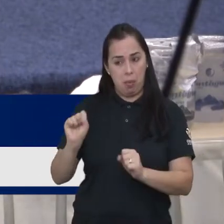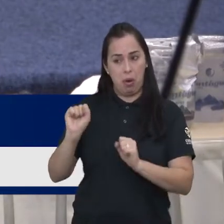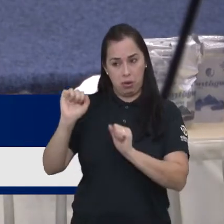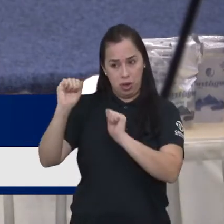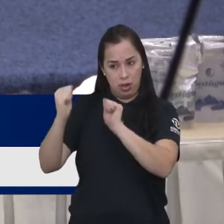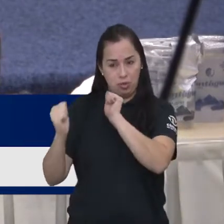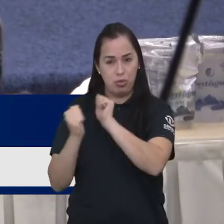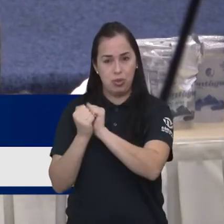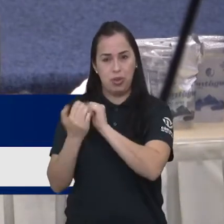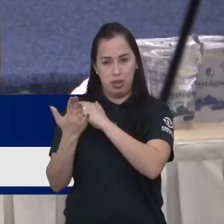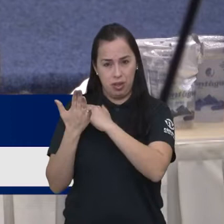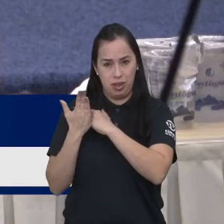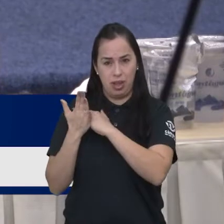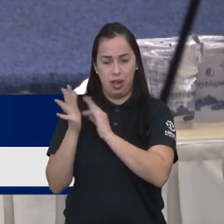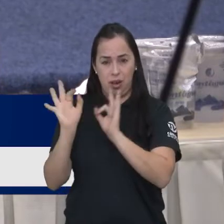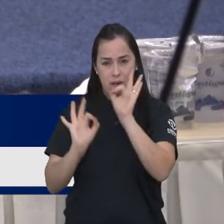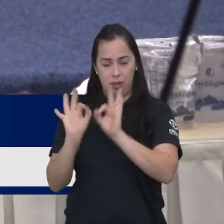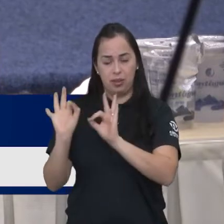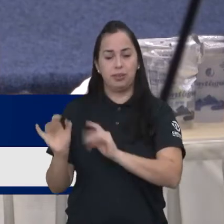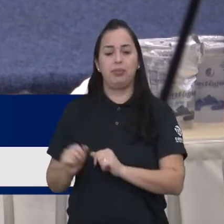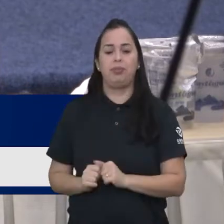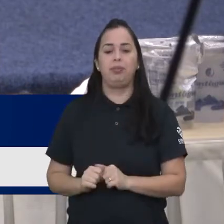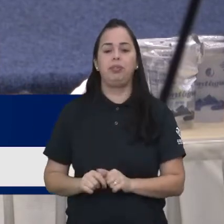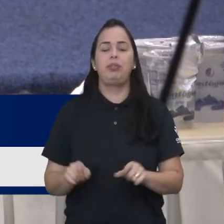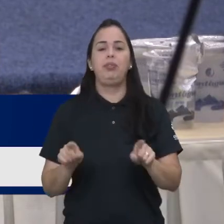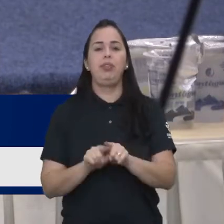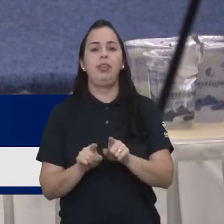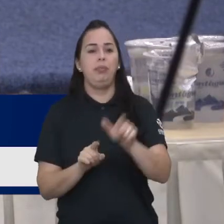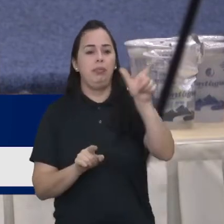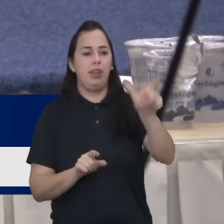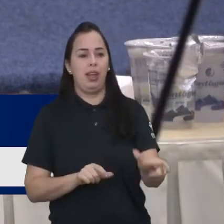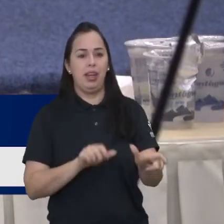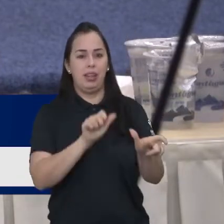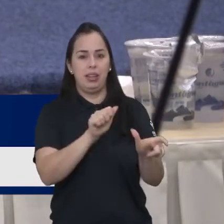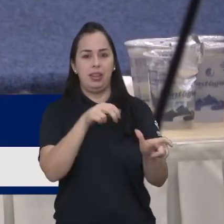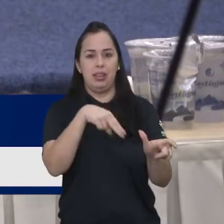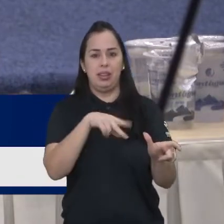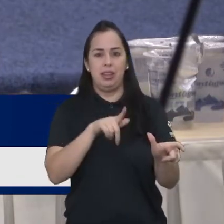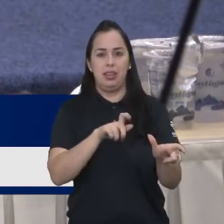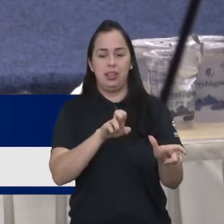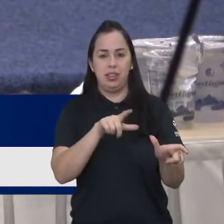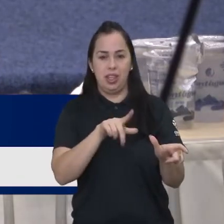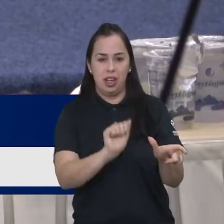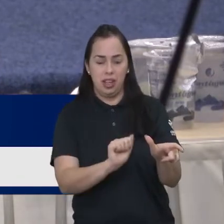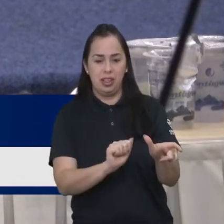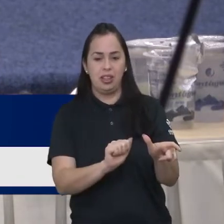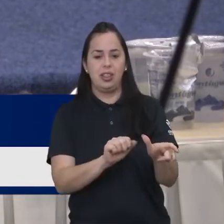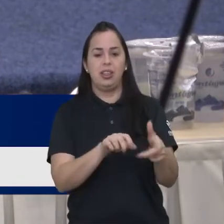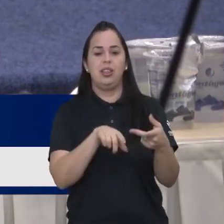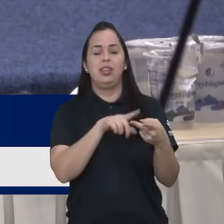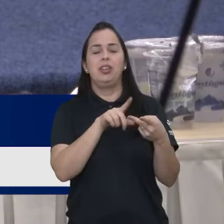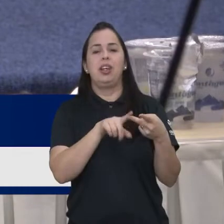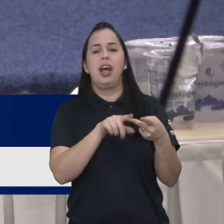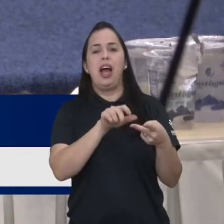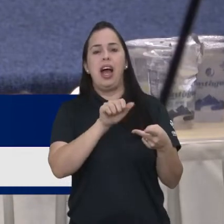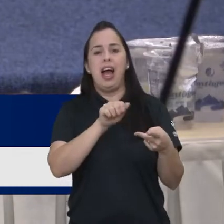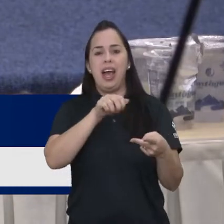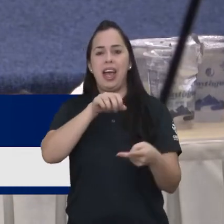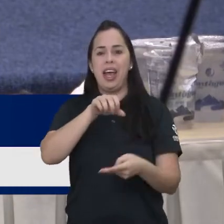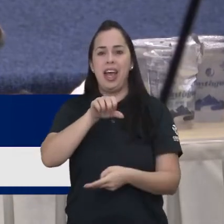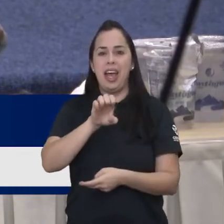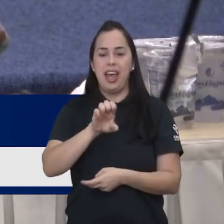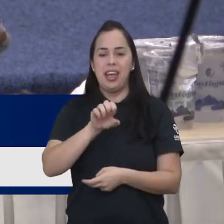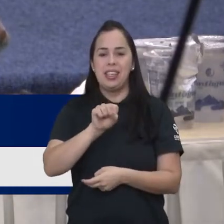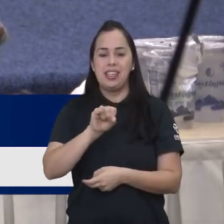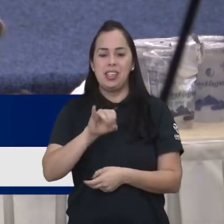grande companheira para ajudar a organizar. Registrar a companheira Ângela, Cosme, Elaine, que estão aqui na frente, o Aécio,